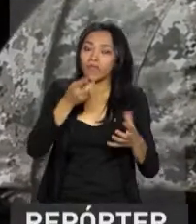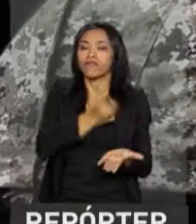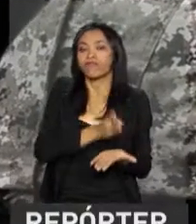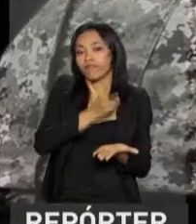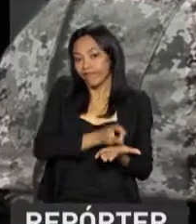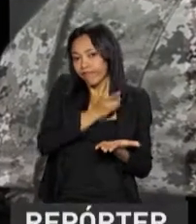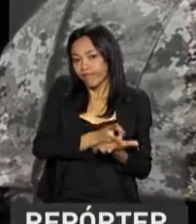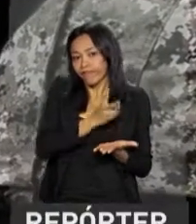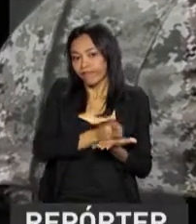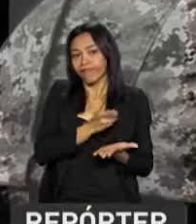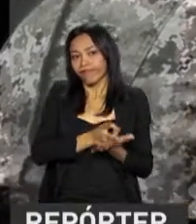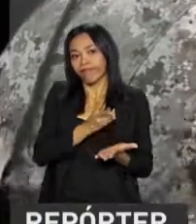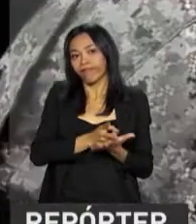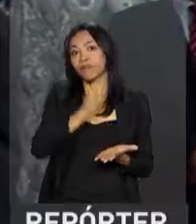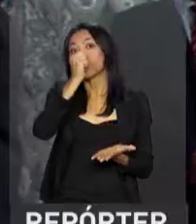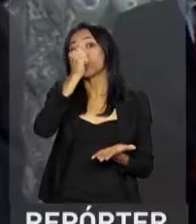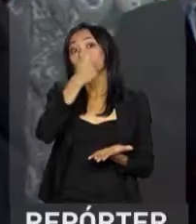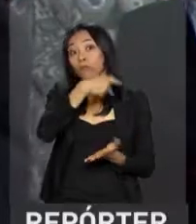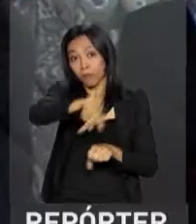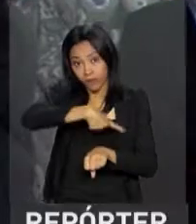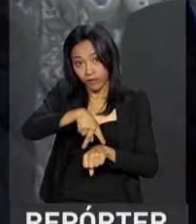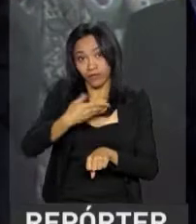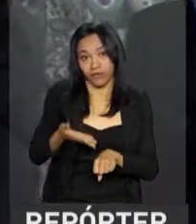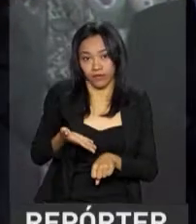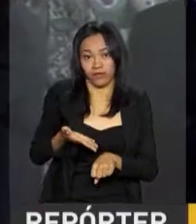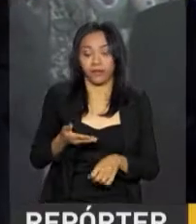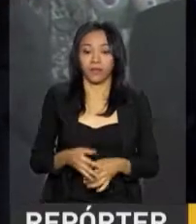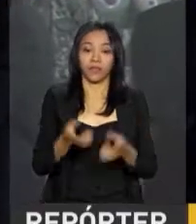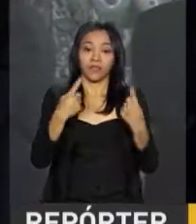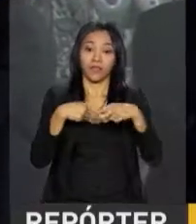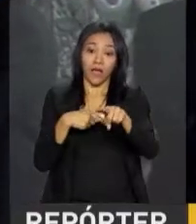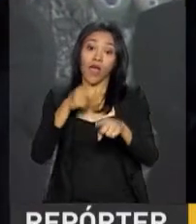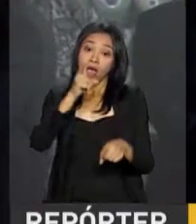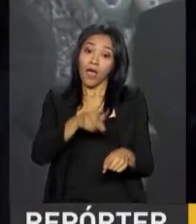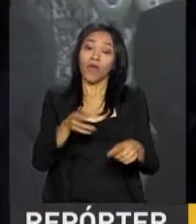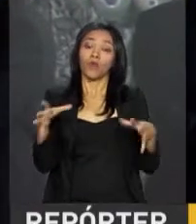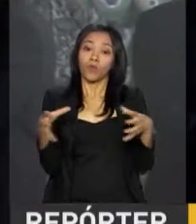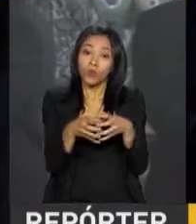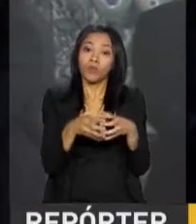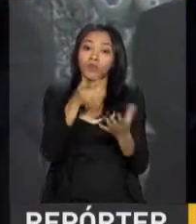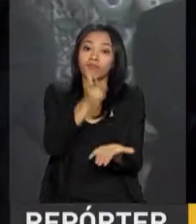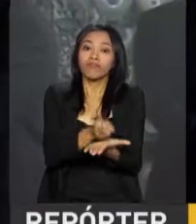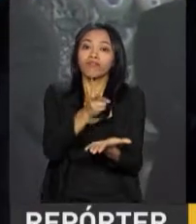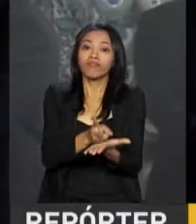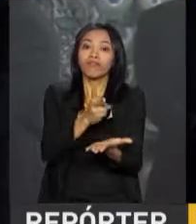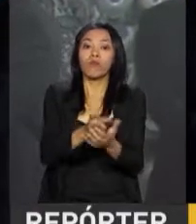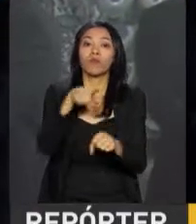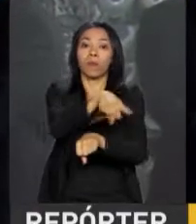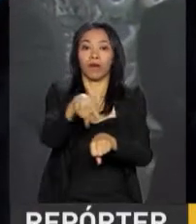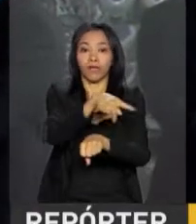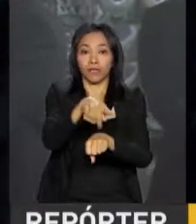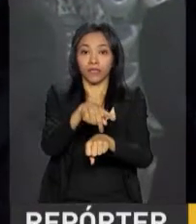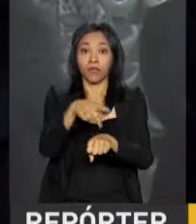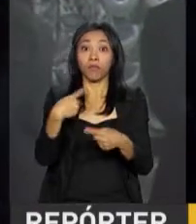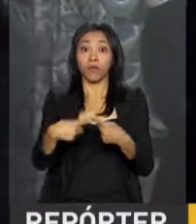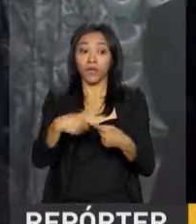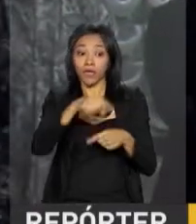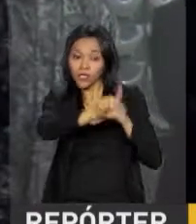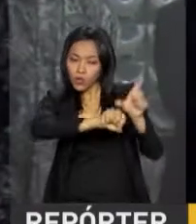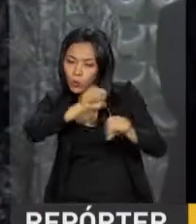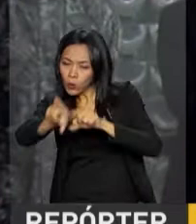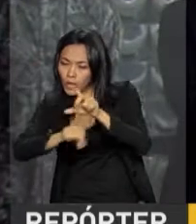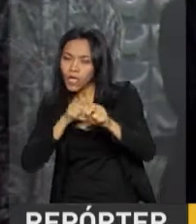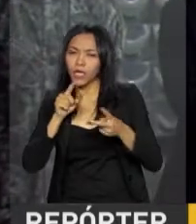do estado brasileiro se for tornar uma força permanente vai mudar muita coisa o processo de seleção processo